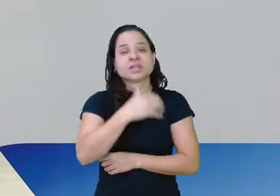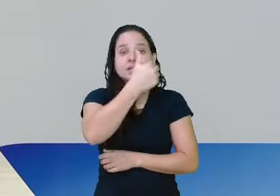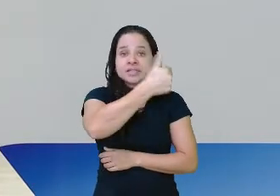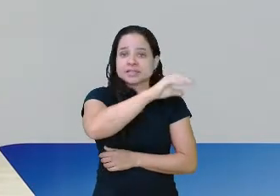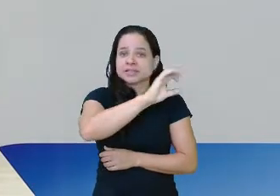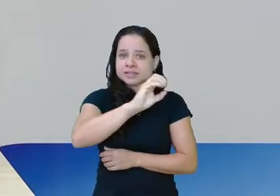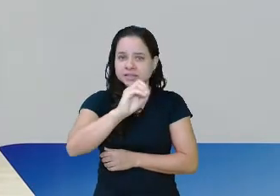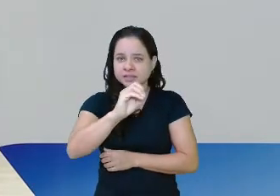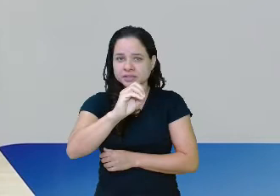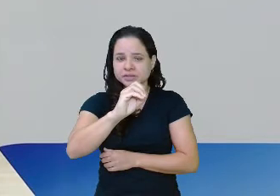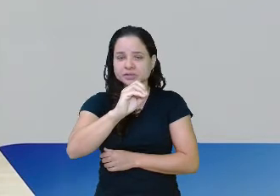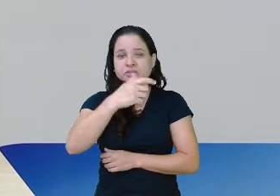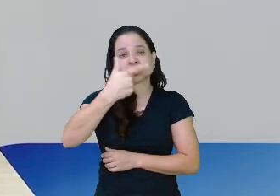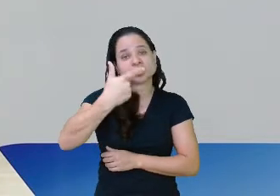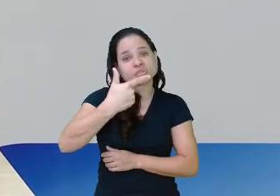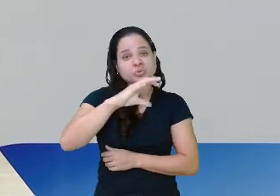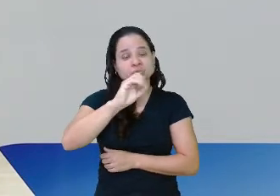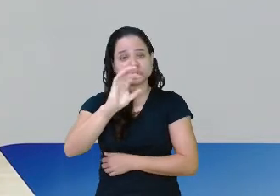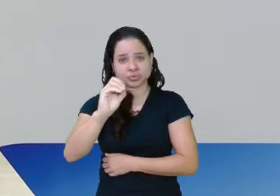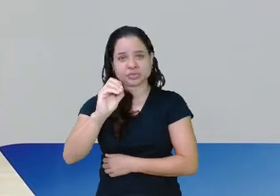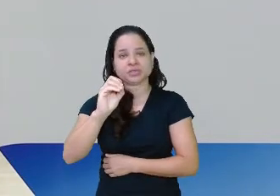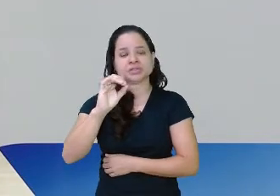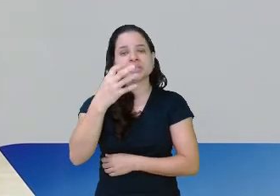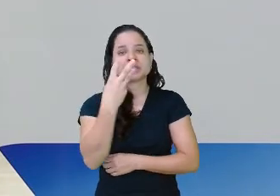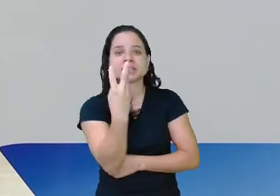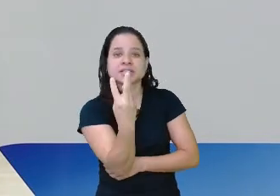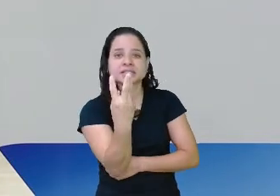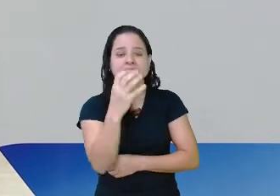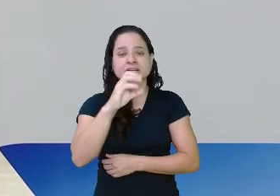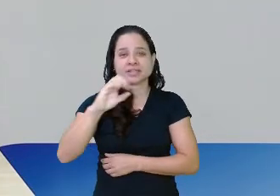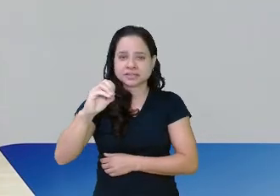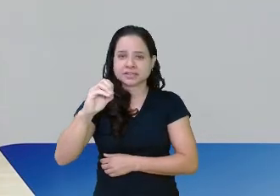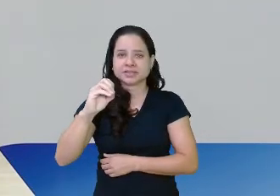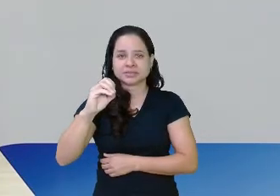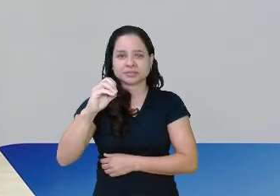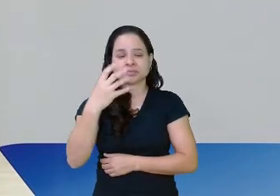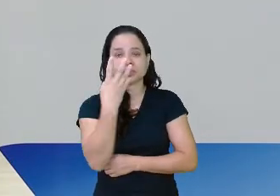100, 200, 300,